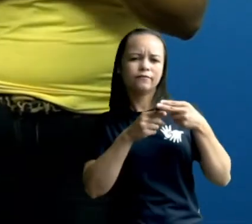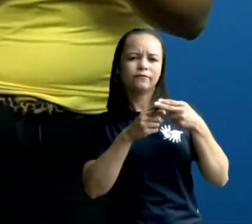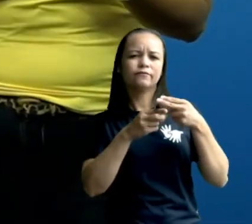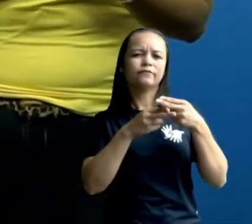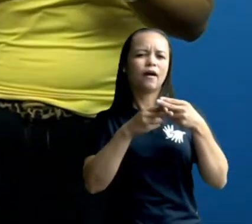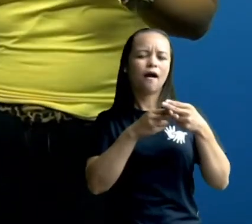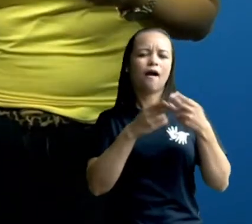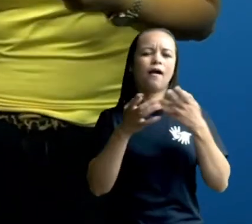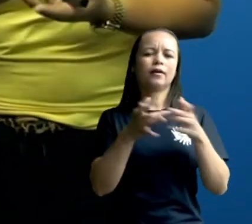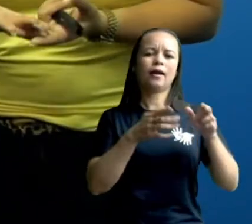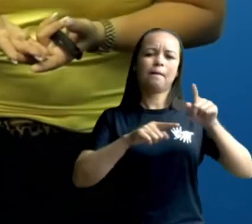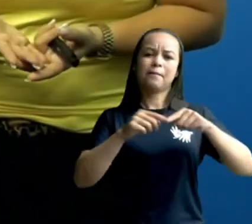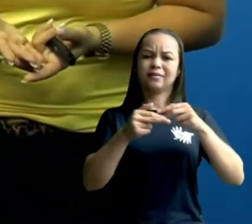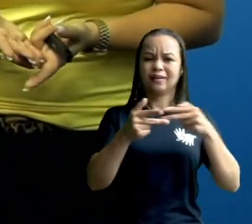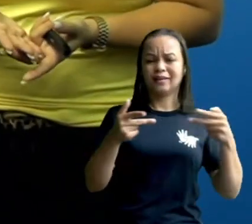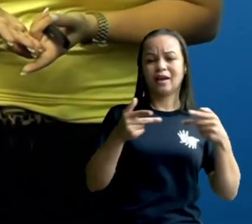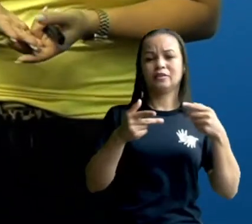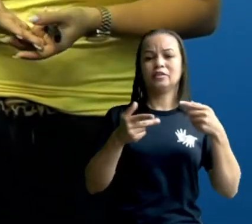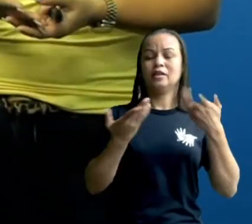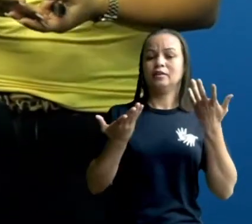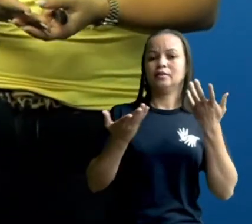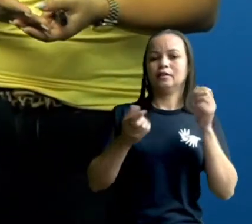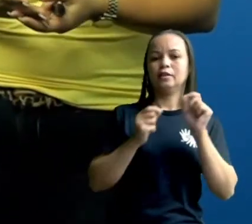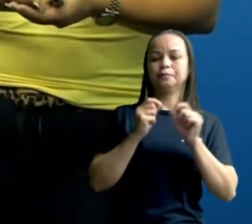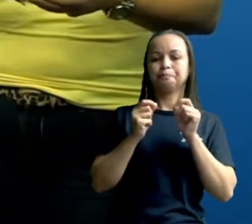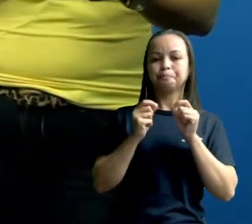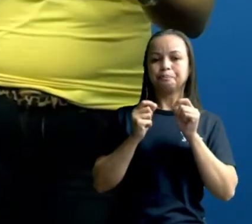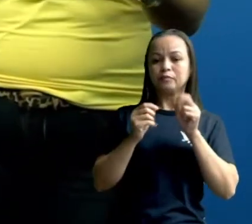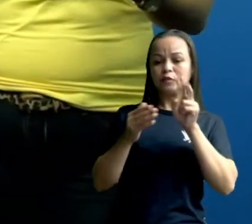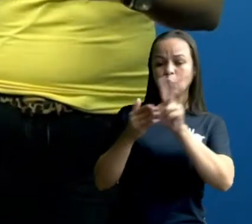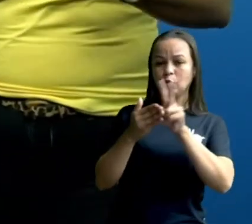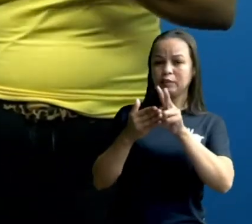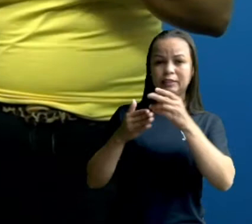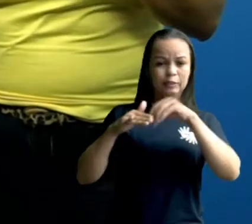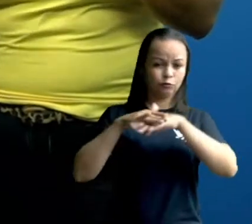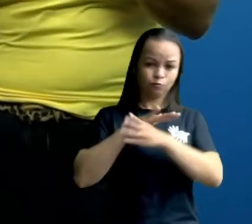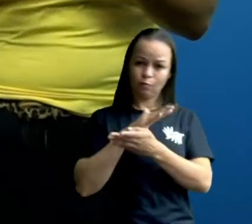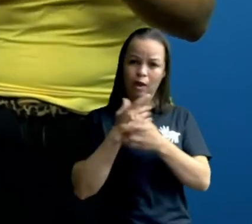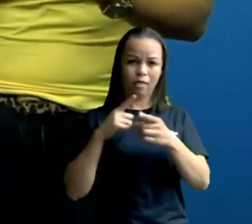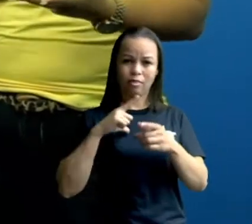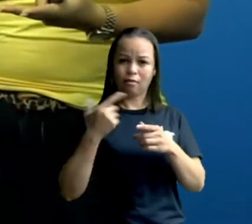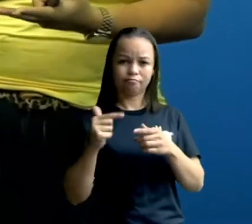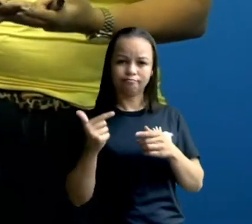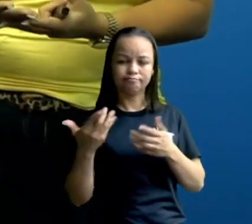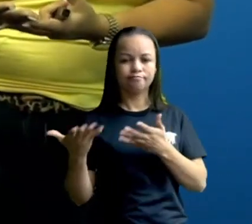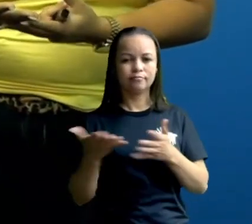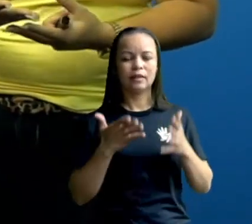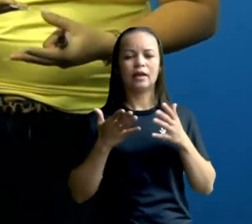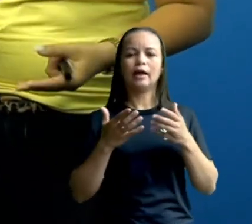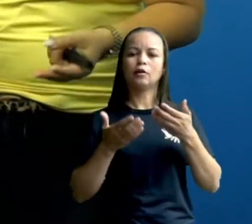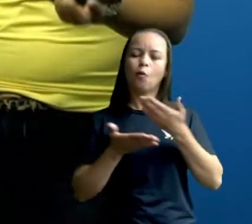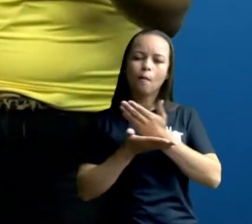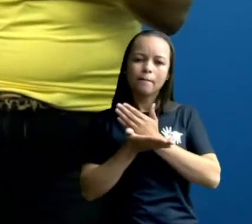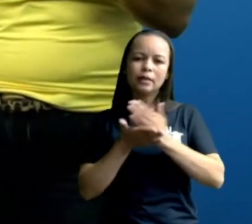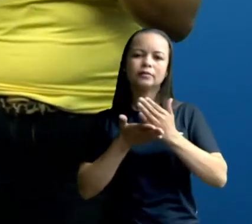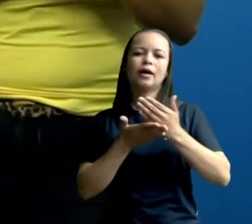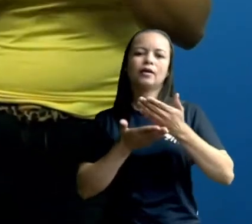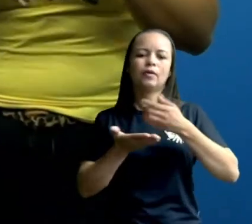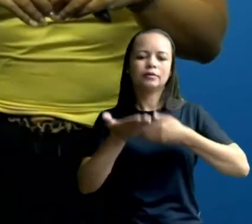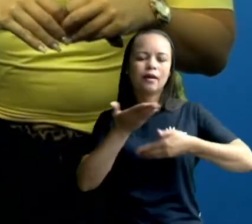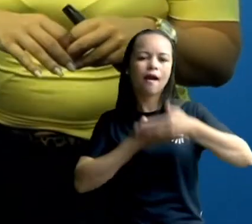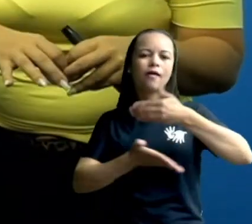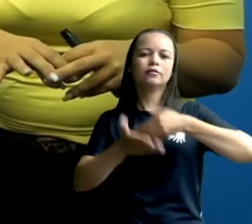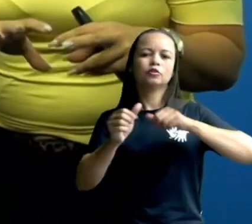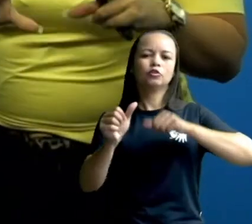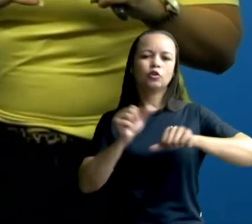tinham materiais que os índios não eram acostumados a trabalhar e a ter. Então, eles começaram a negociar troca com os índios. Eles davam